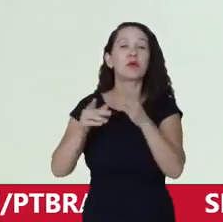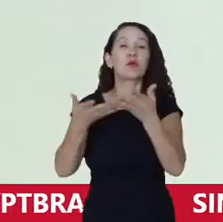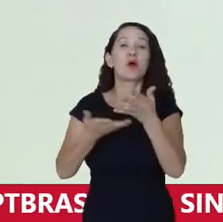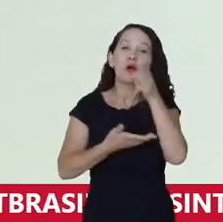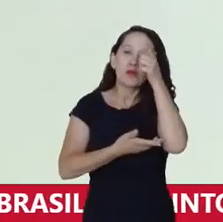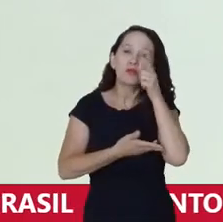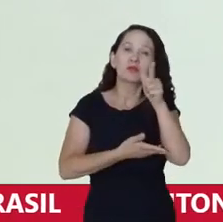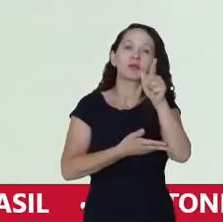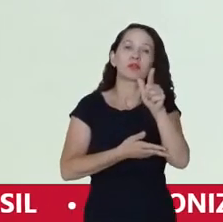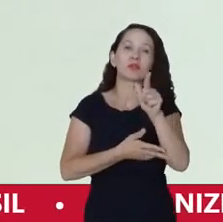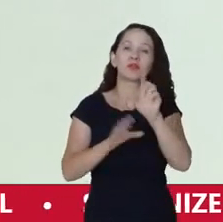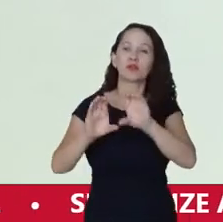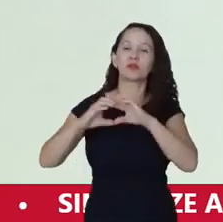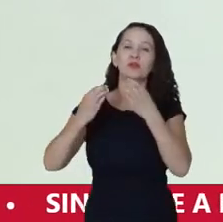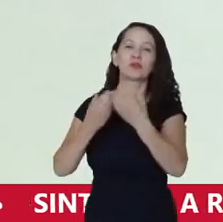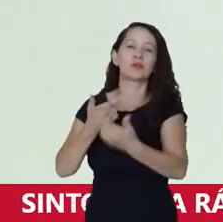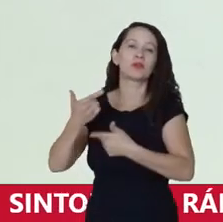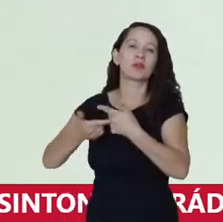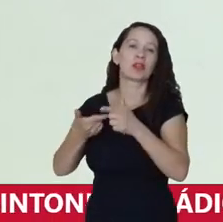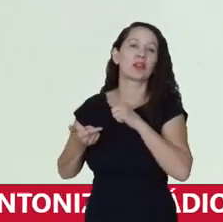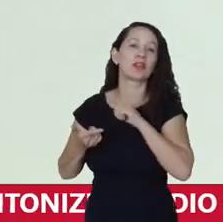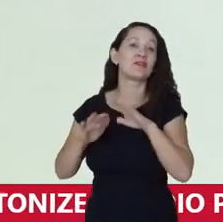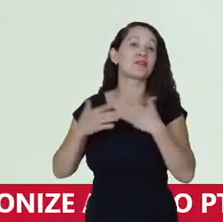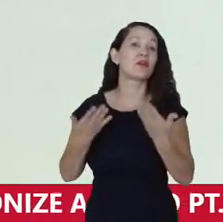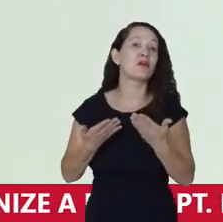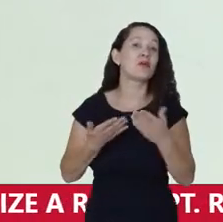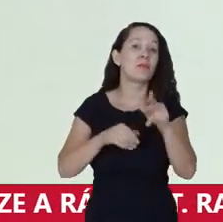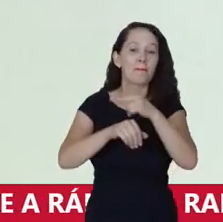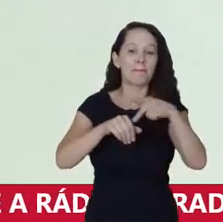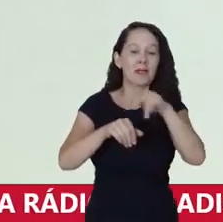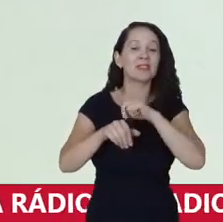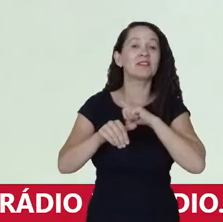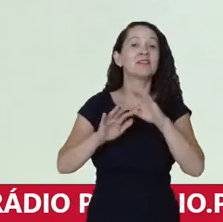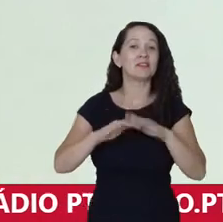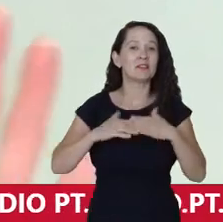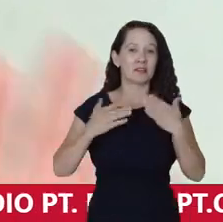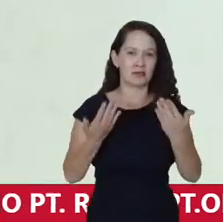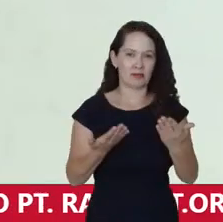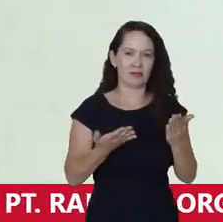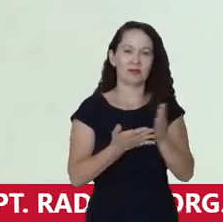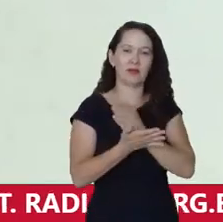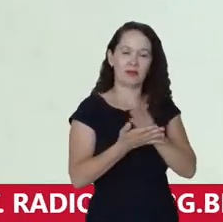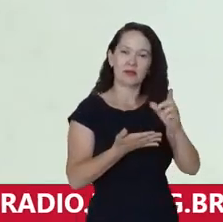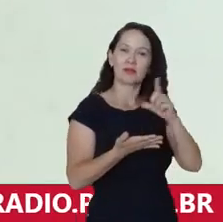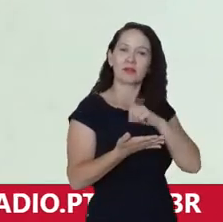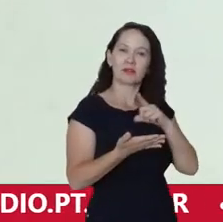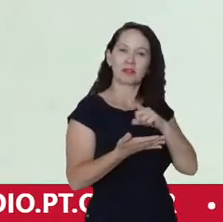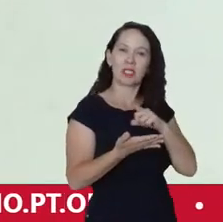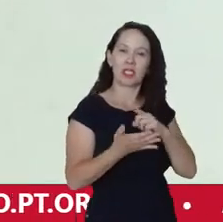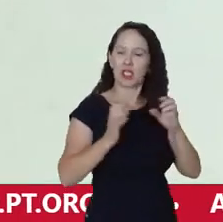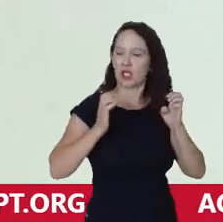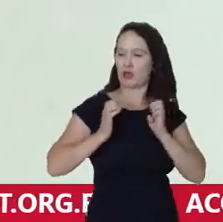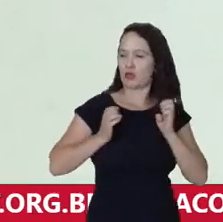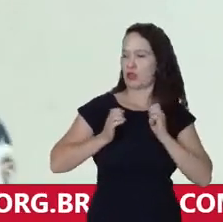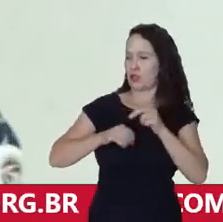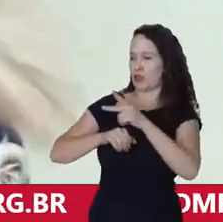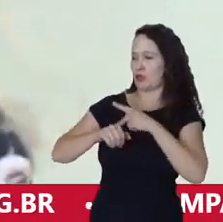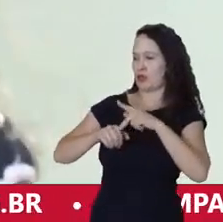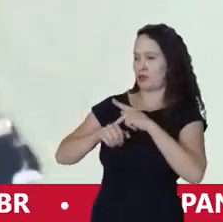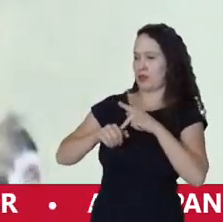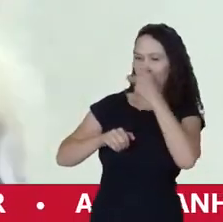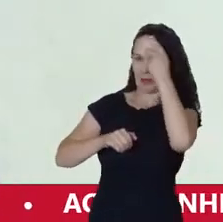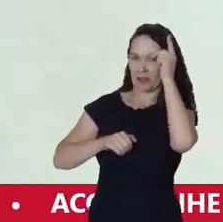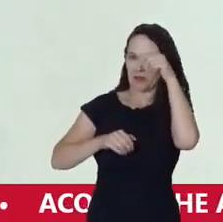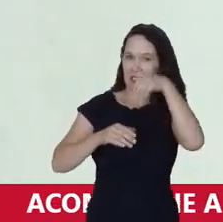ganho que a classe trabalhadora teve com isso. Na verdade, que o país teve, né? Aqueles que são os super ricos do Brasil, e eu até estou aqui com